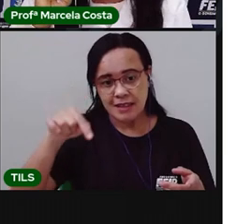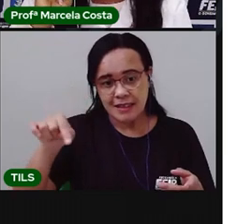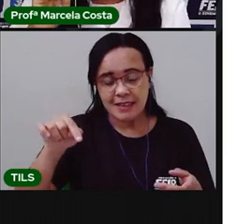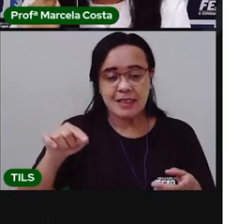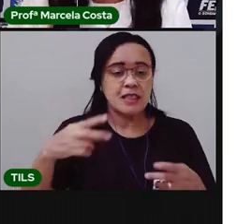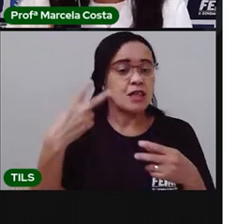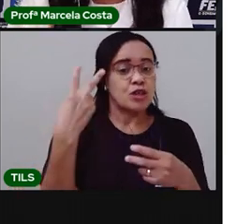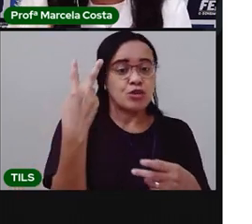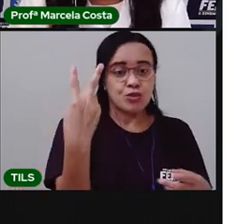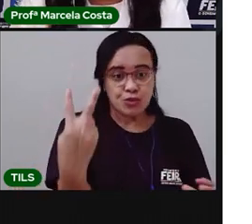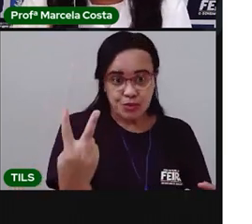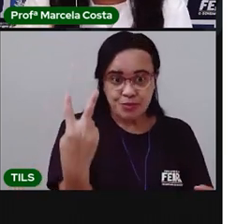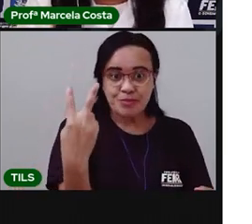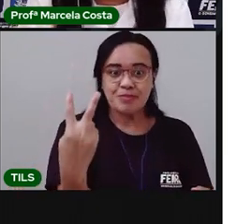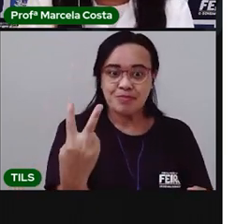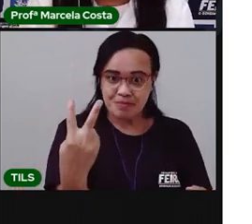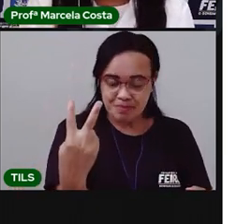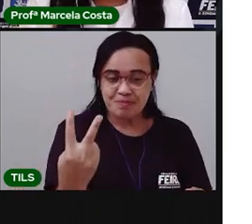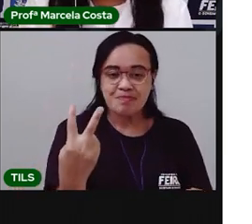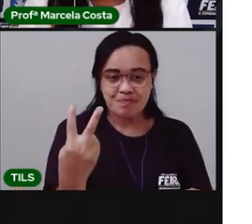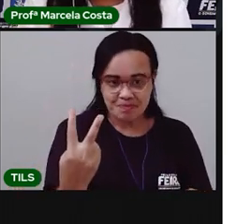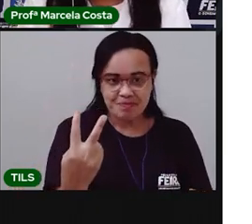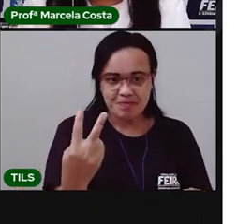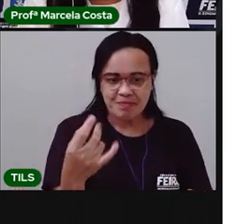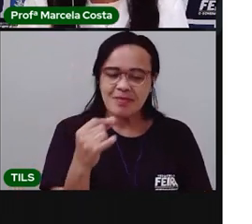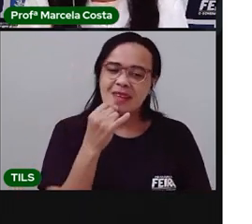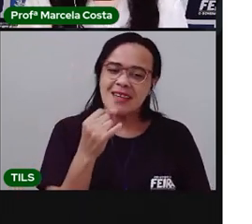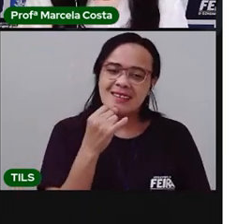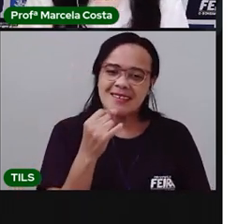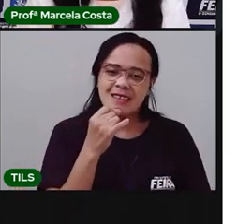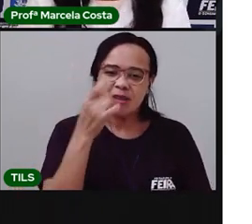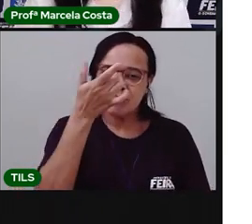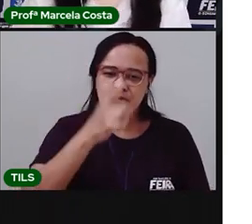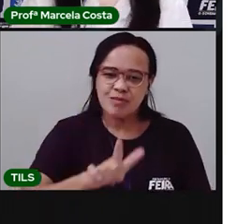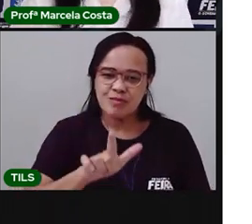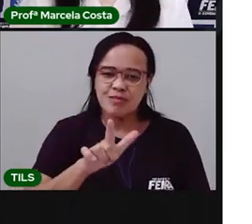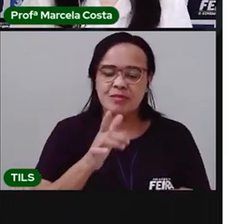Ó, duas vezes. Vamos ver outro exemplo.